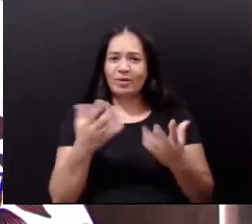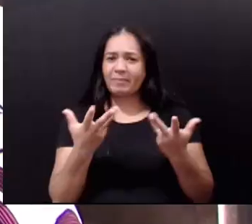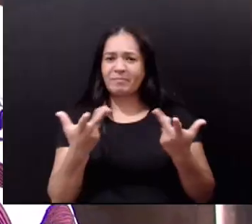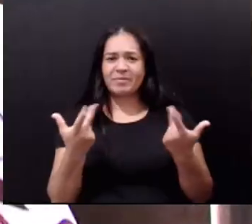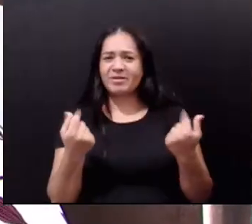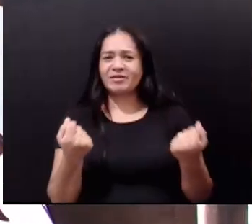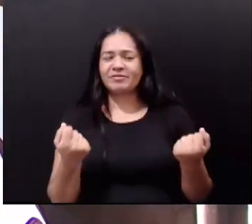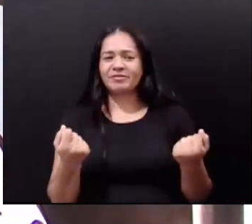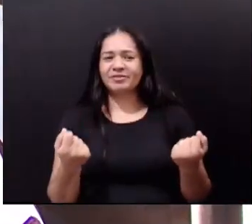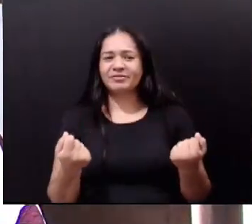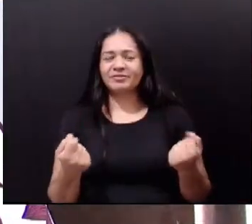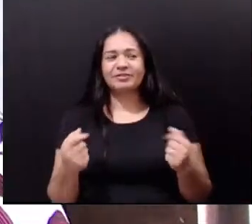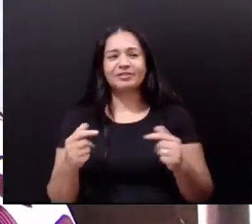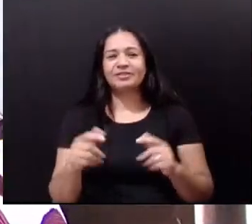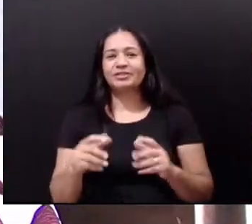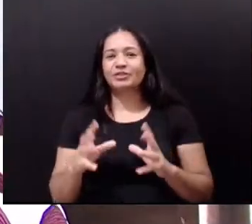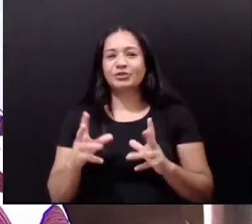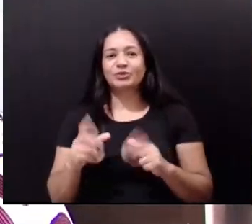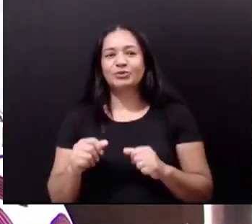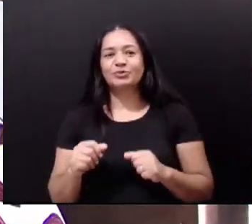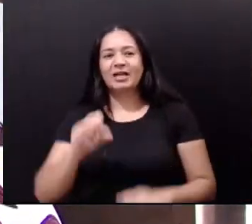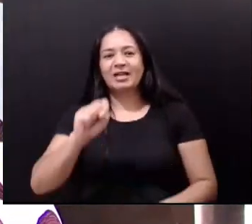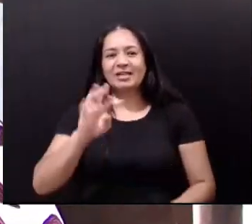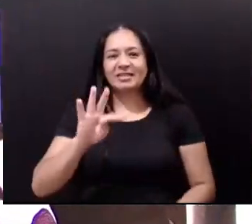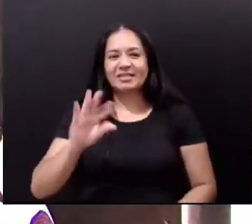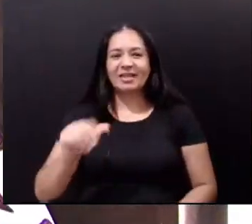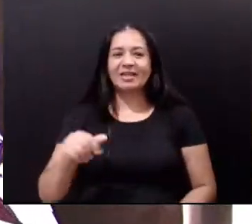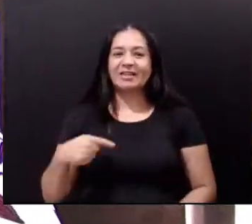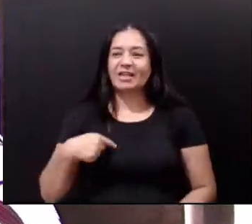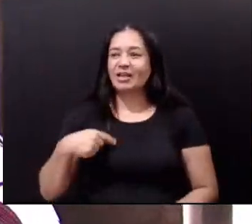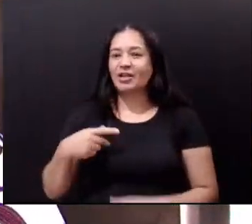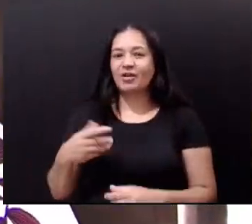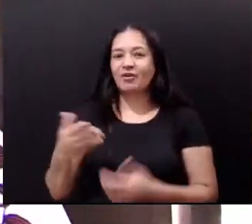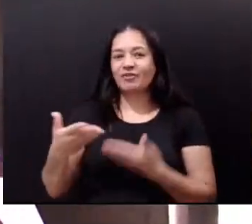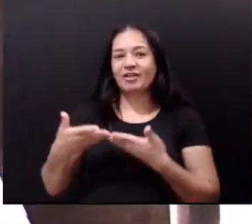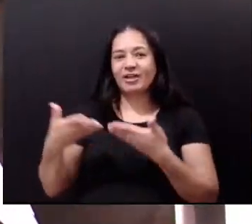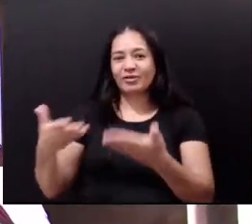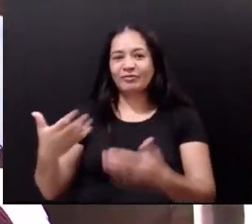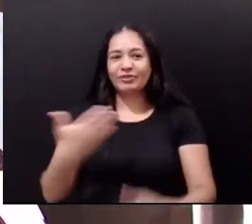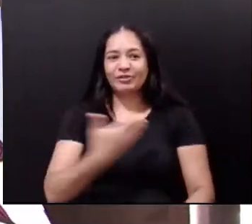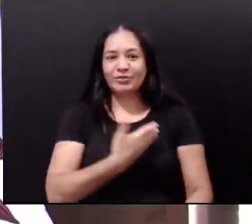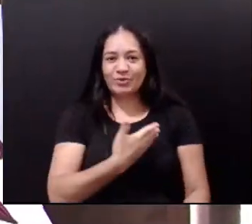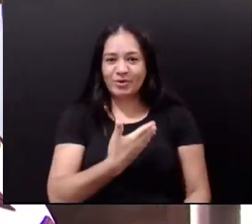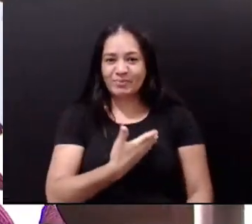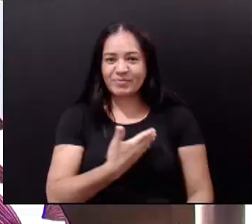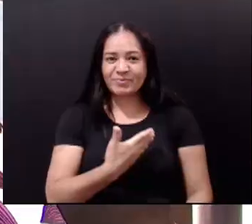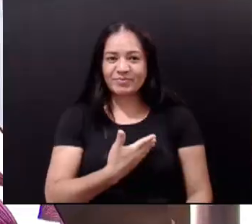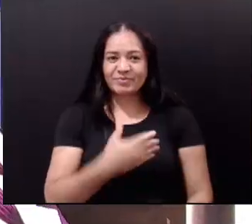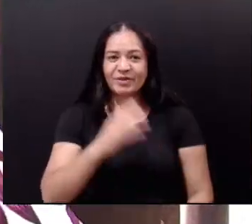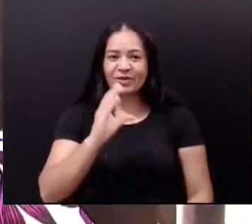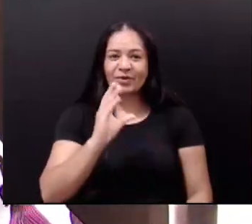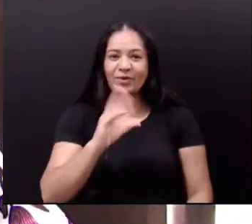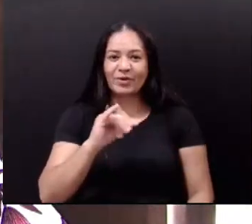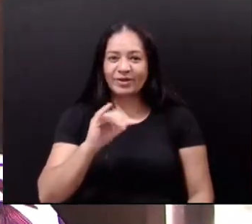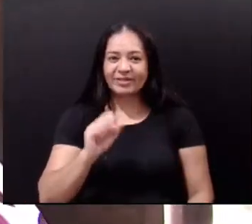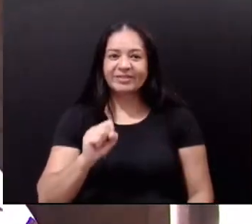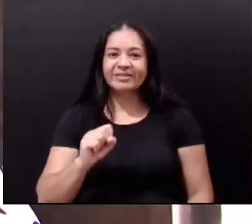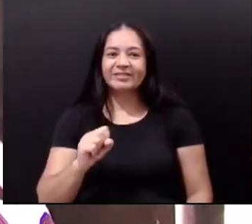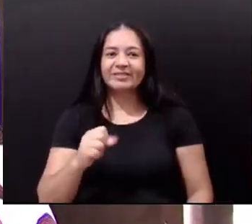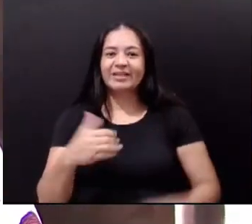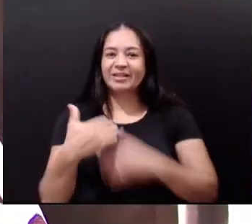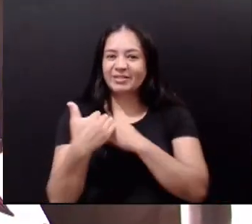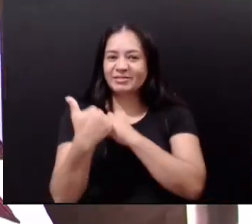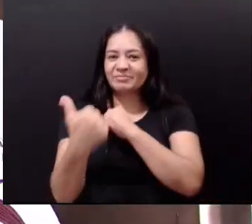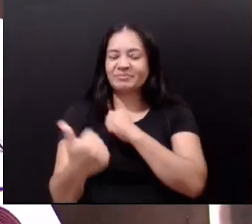da Seta. Eu vim a convite do amigo Criso e Guilherme, que eles foram lá na